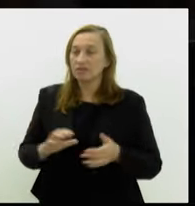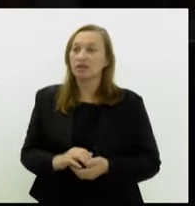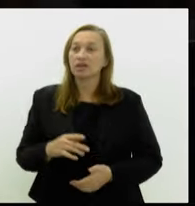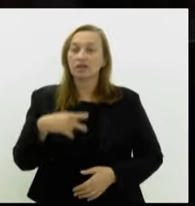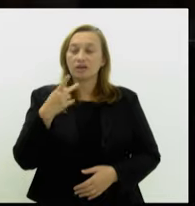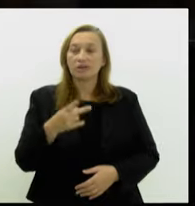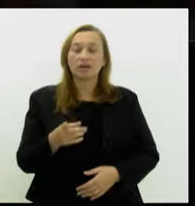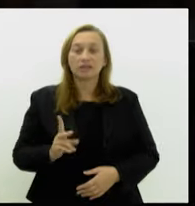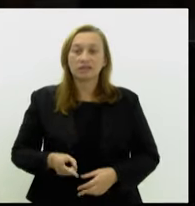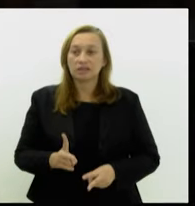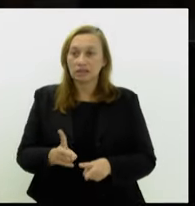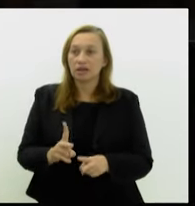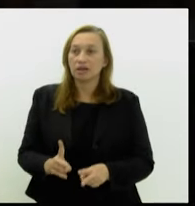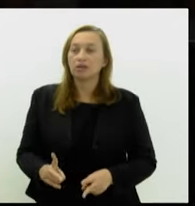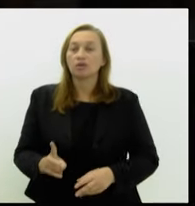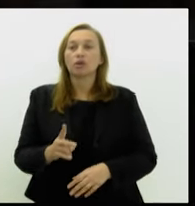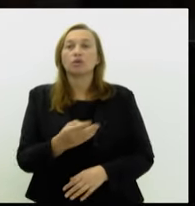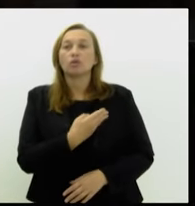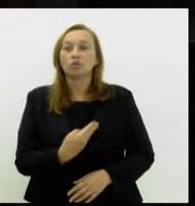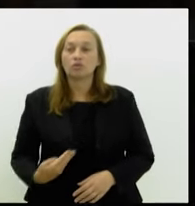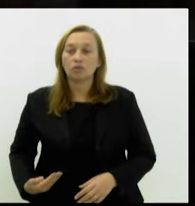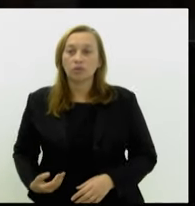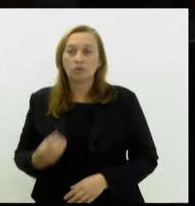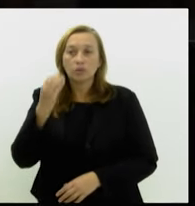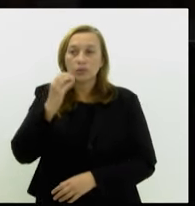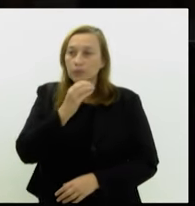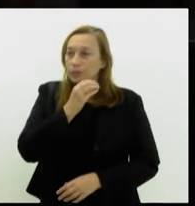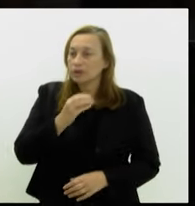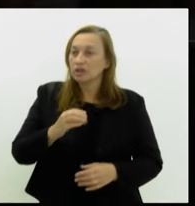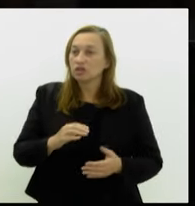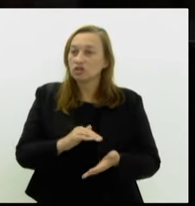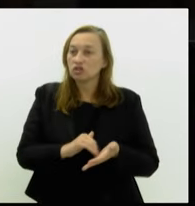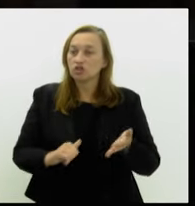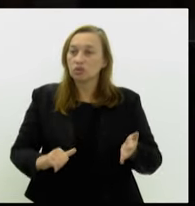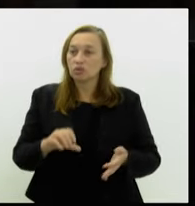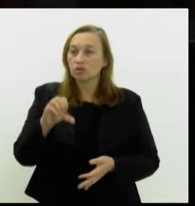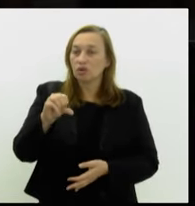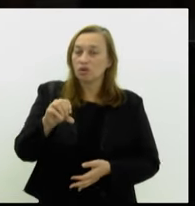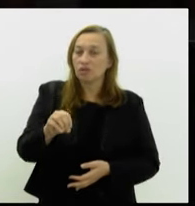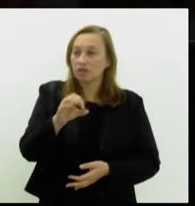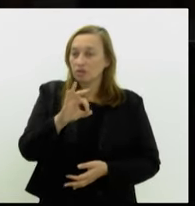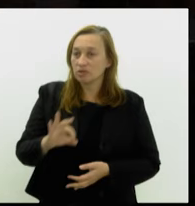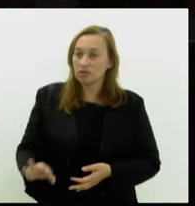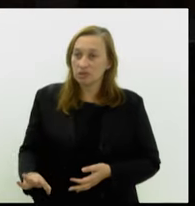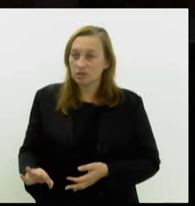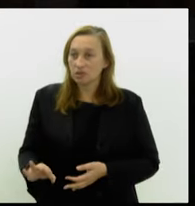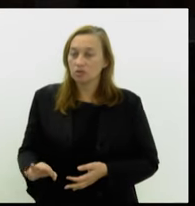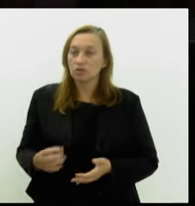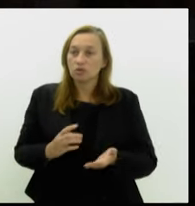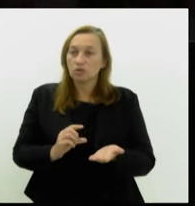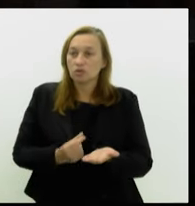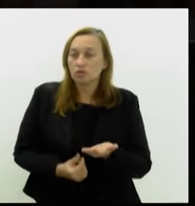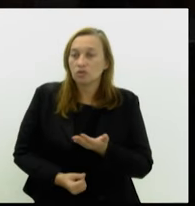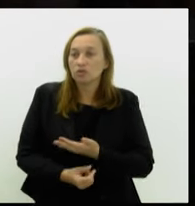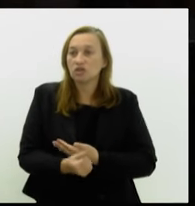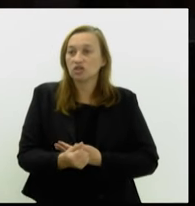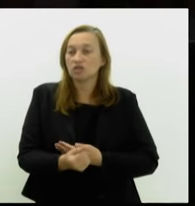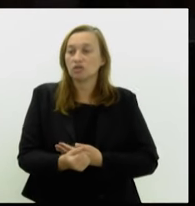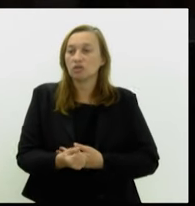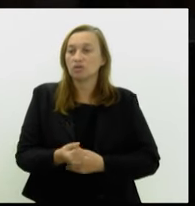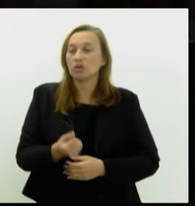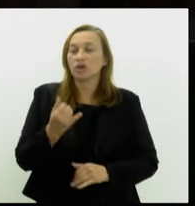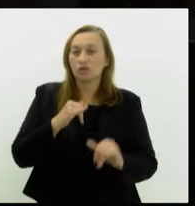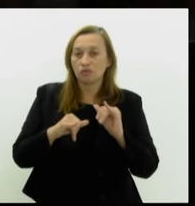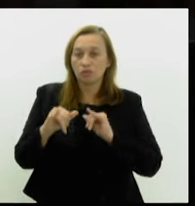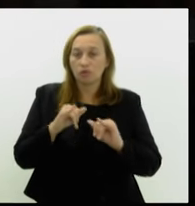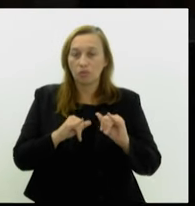dia e noite. O governo Cláudio Castro tirou 90% dos investimentos em